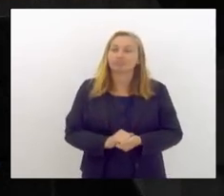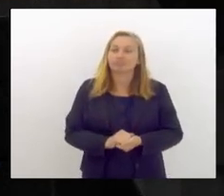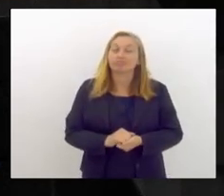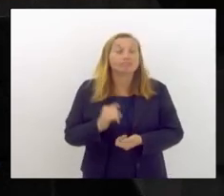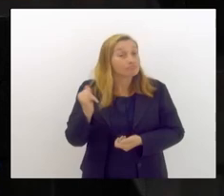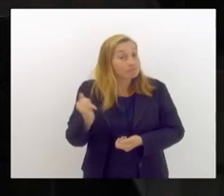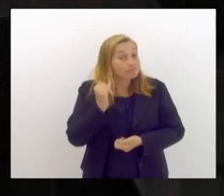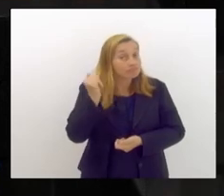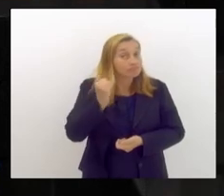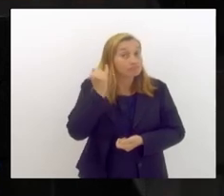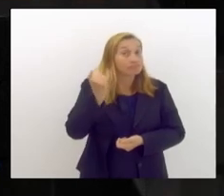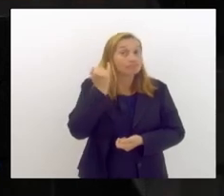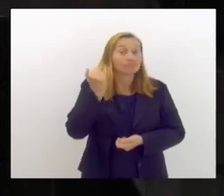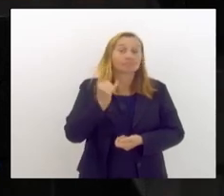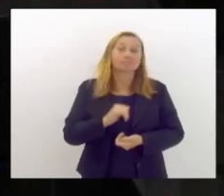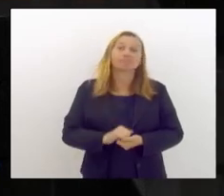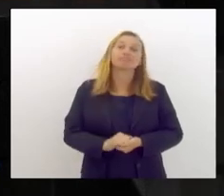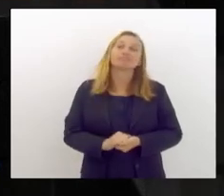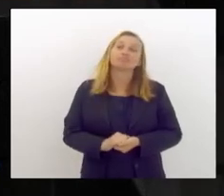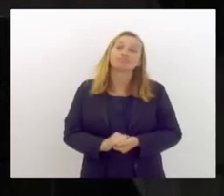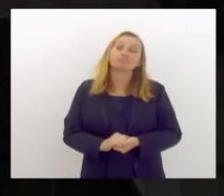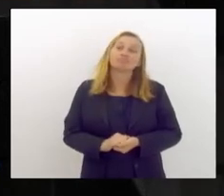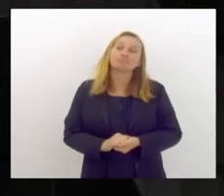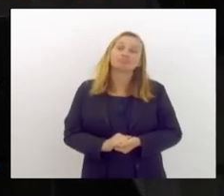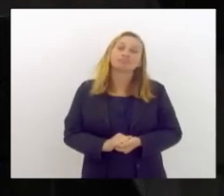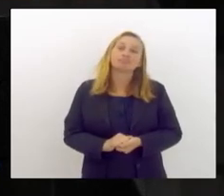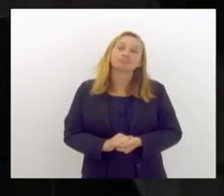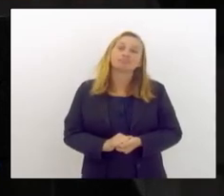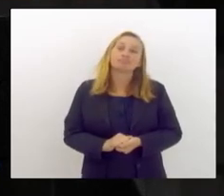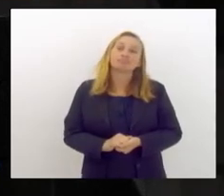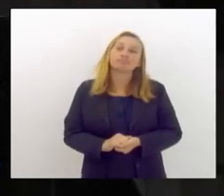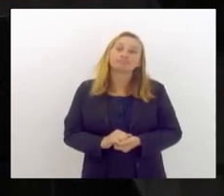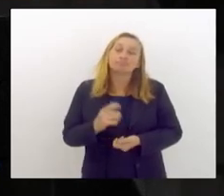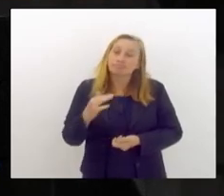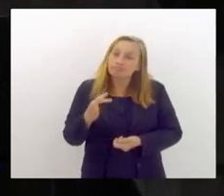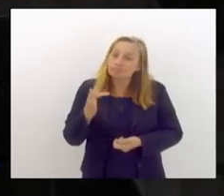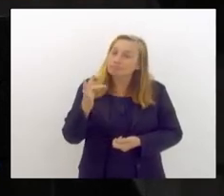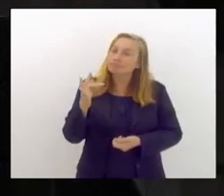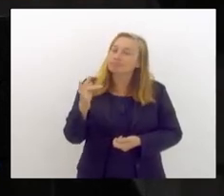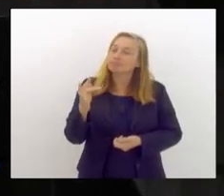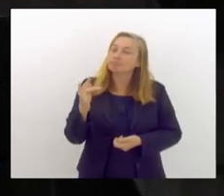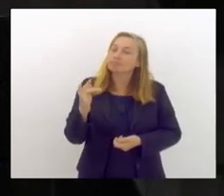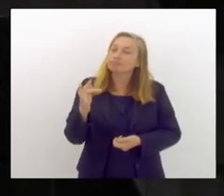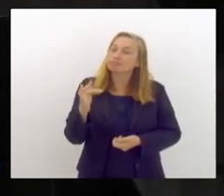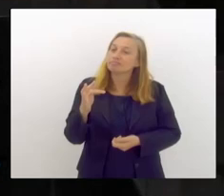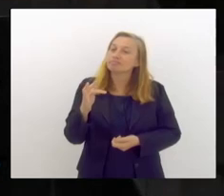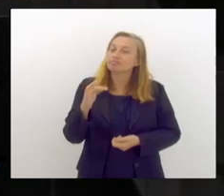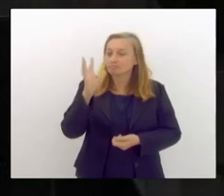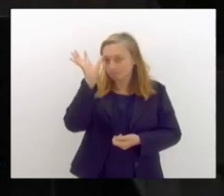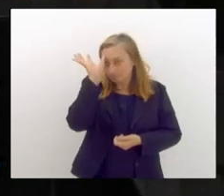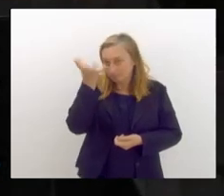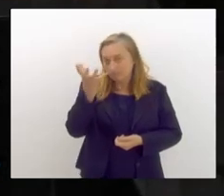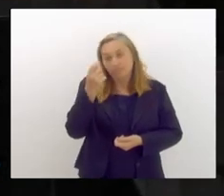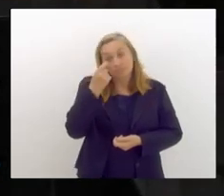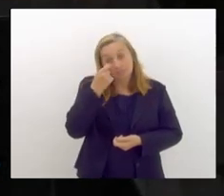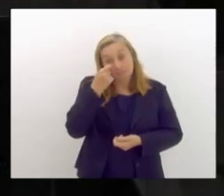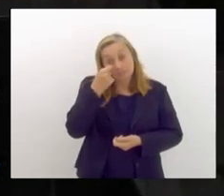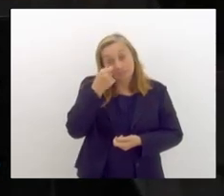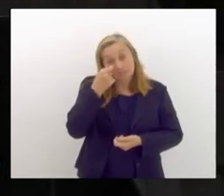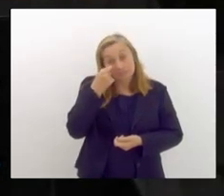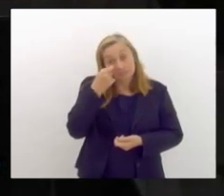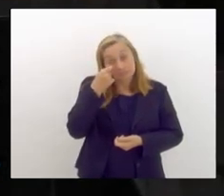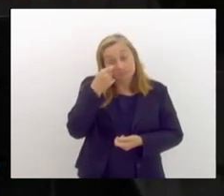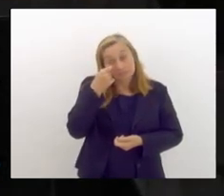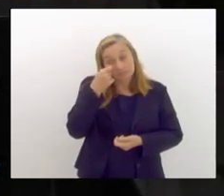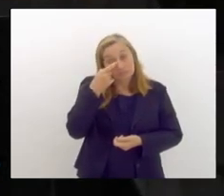muito importantes, sejam brevemente resolvidas. Porque nós temos,